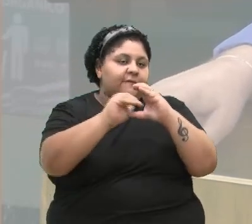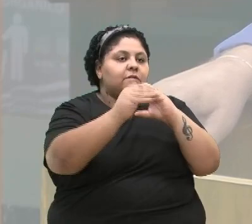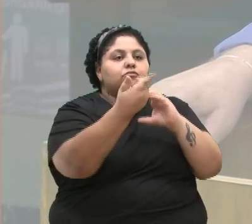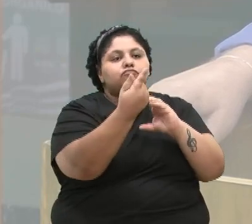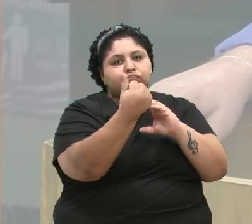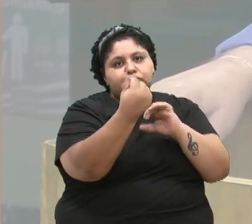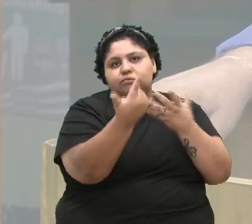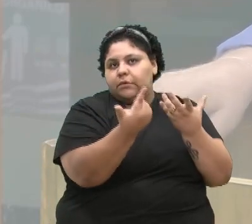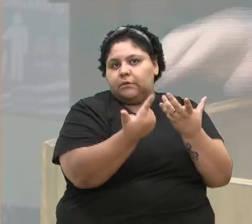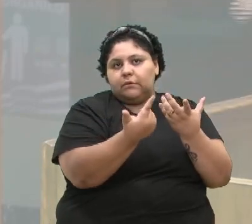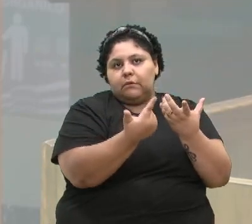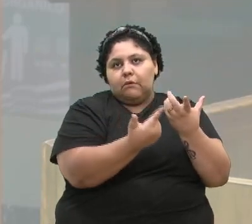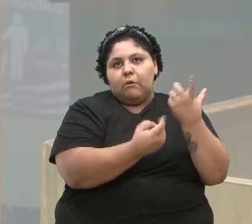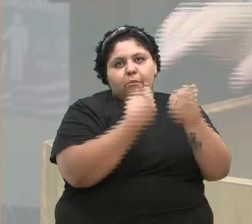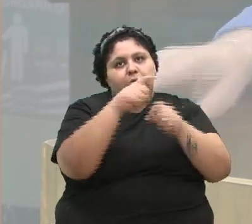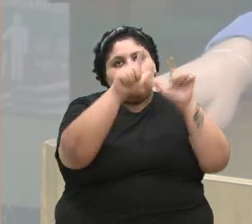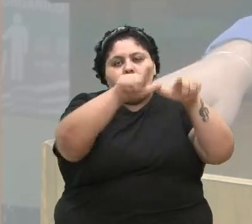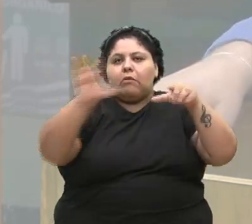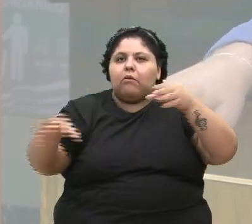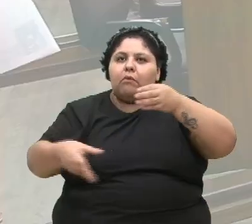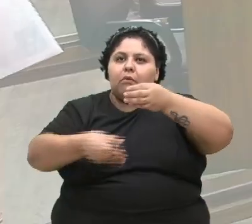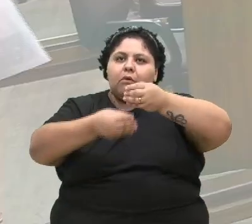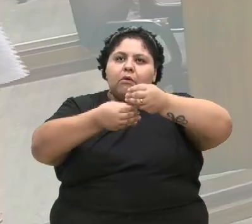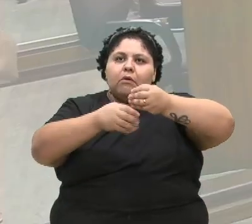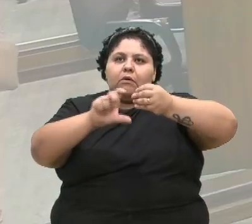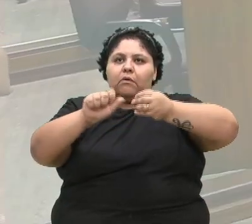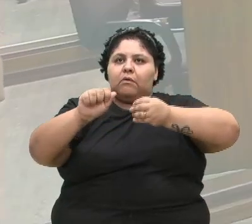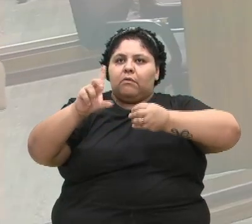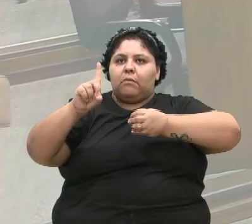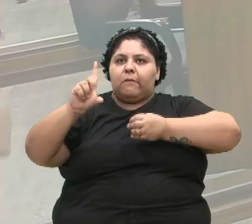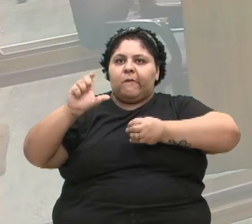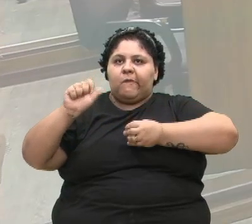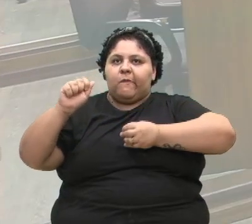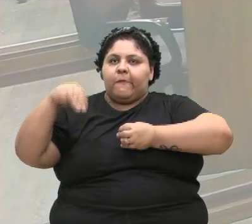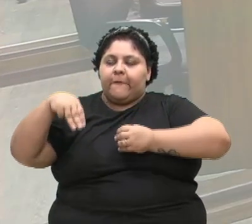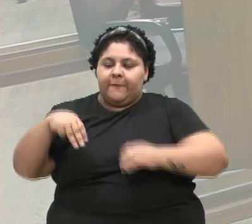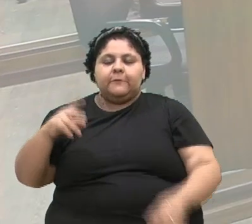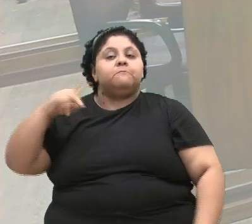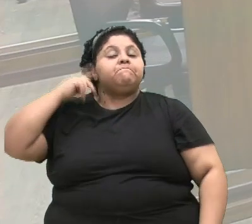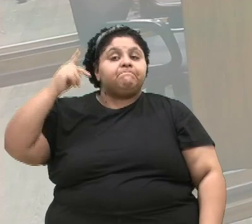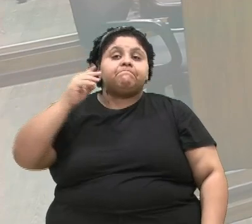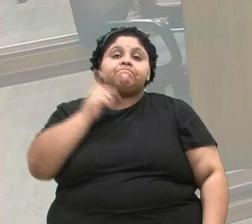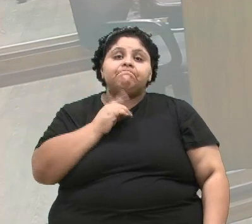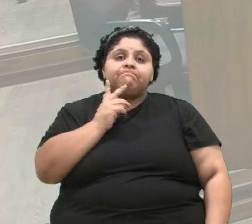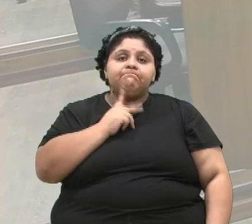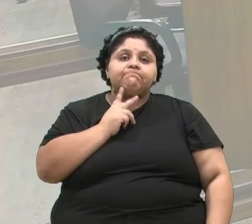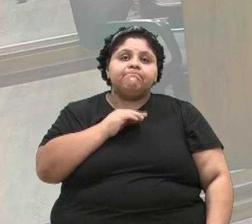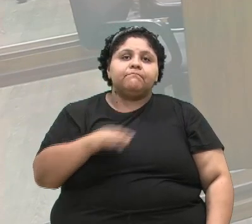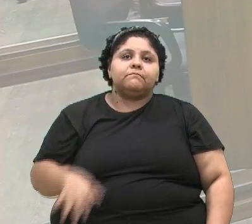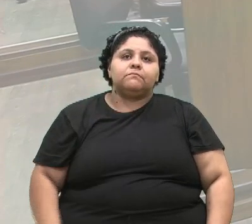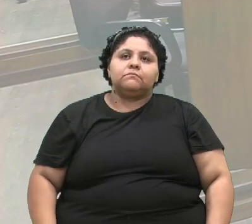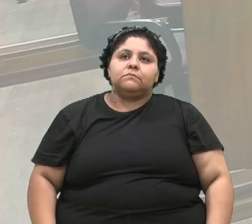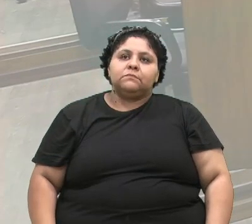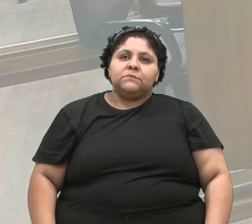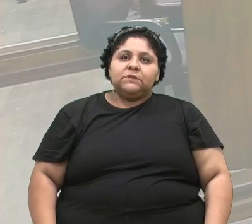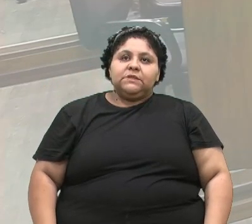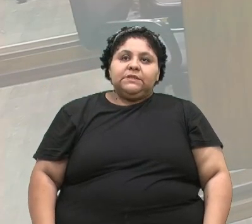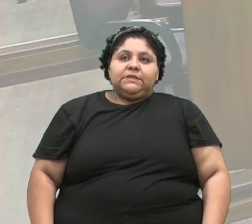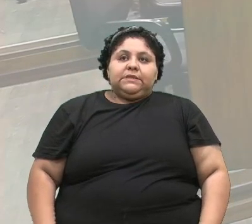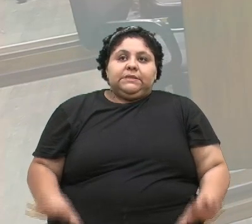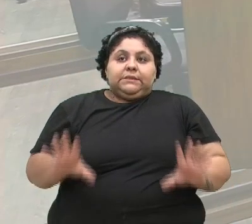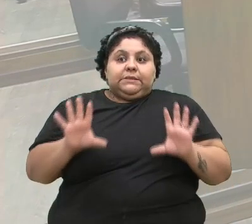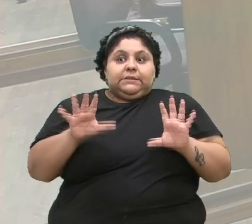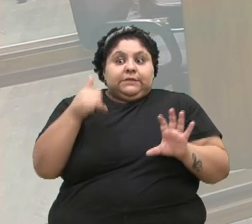dinheiro que era importante. Sua parte, vereadorado. Vereador Renato, eu segurar a emoção, porque